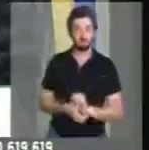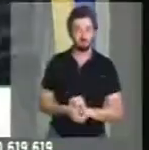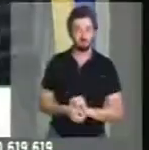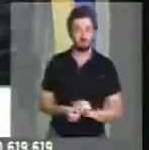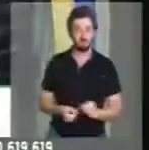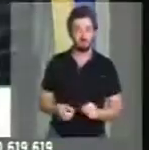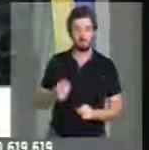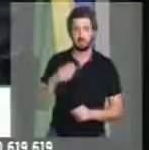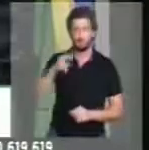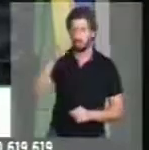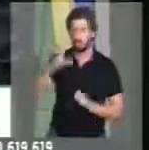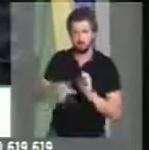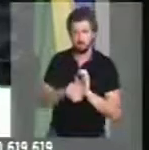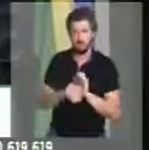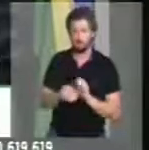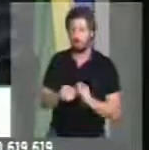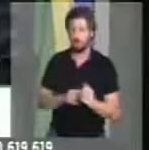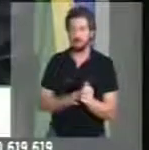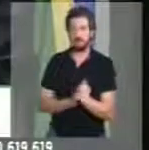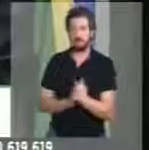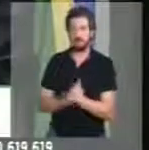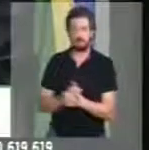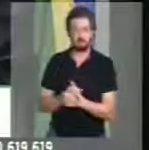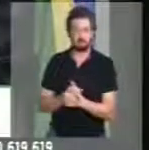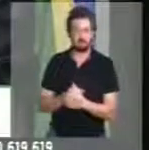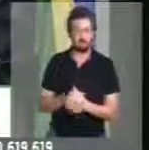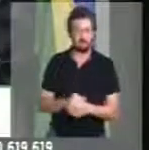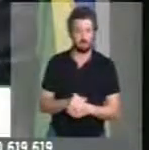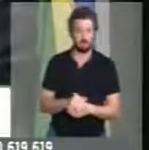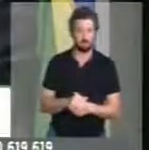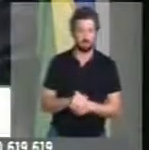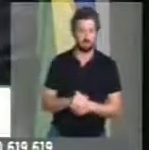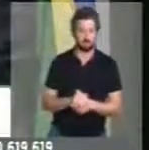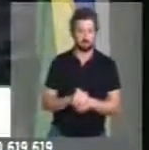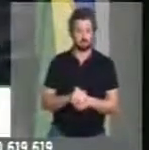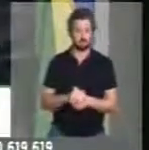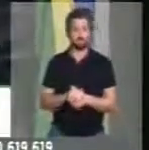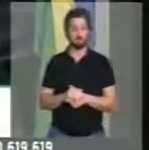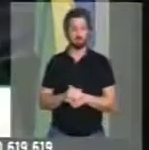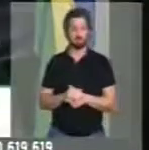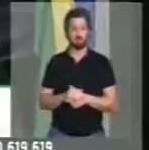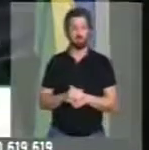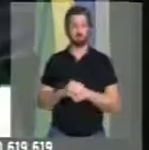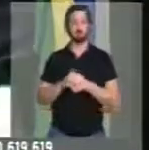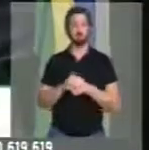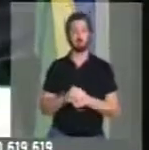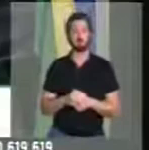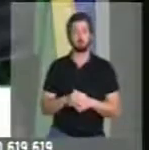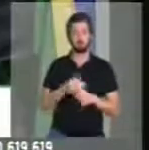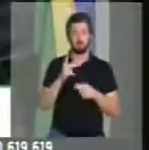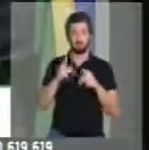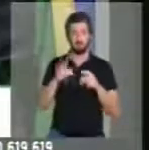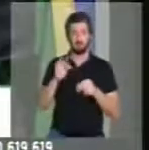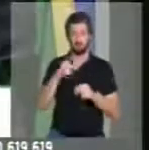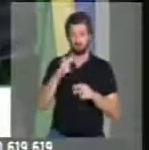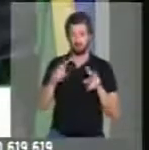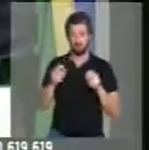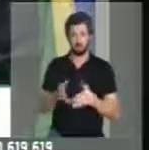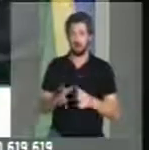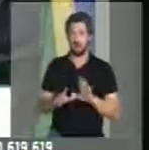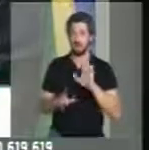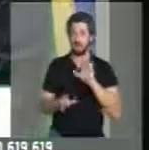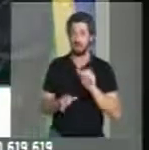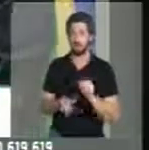Não vi nenhuma emenda, não vi nenhuma proposta do PT para esta mudança.